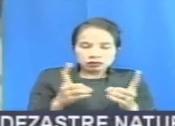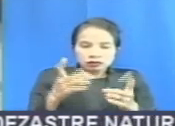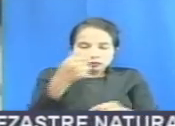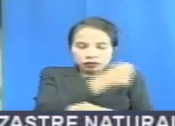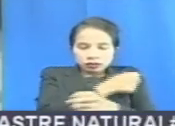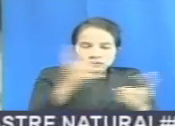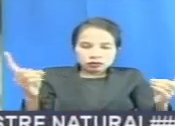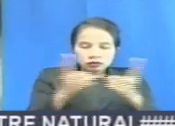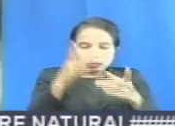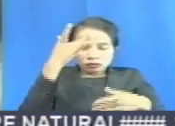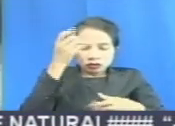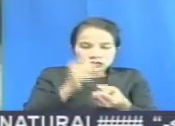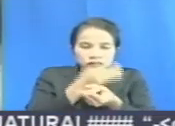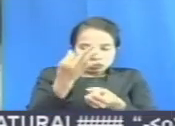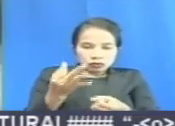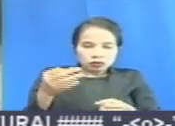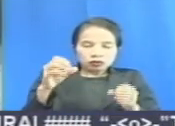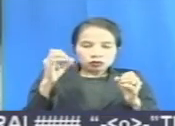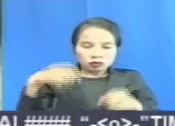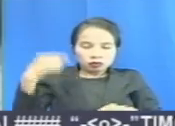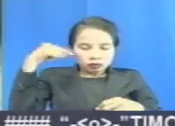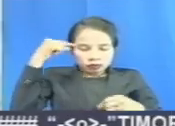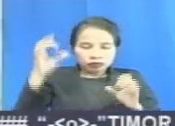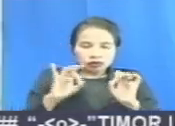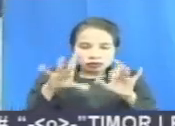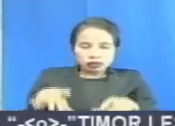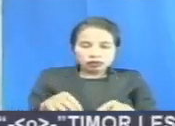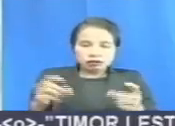Austrália pronto distribui, não monitoriza e moro Kirakne, o